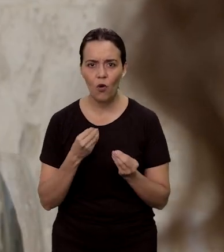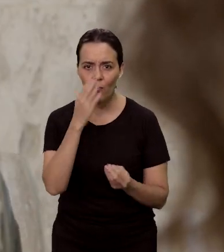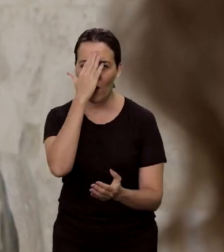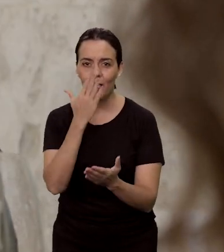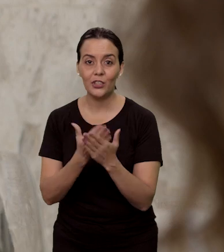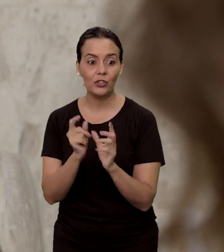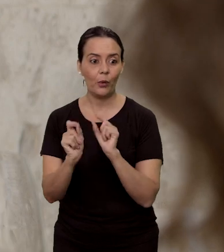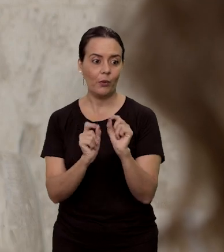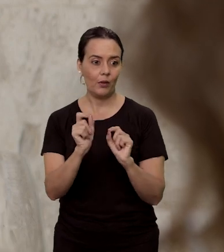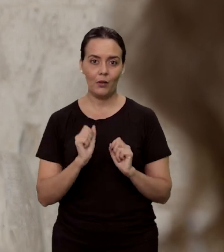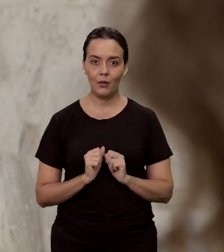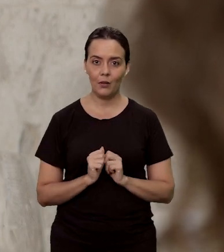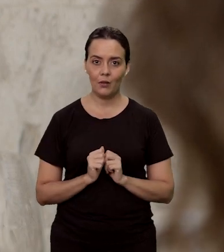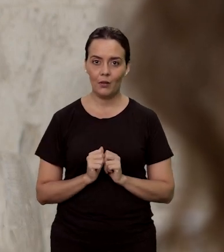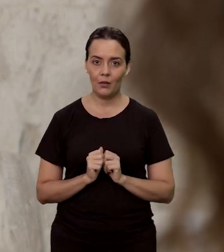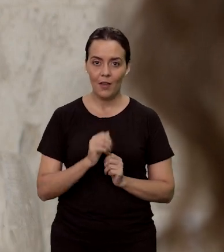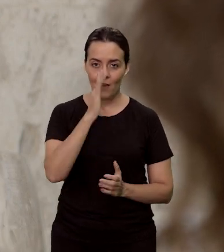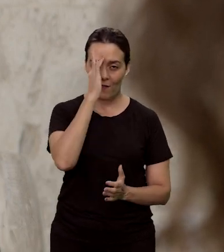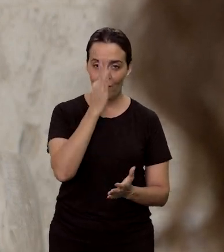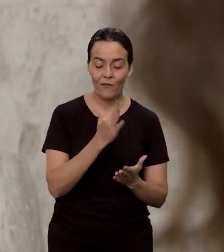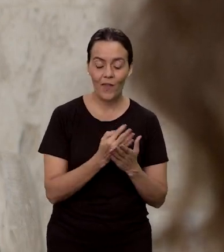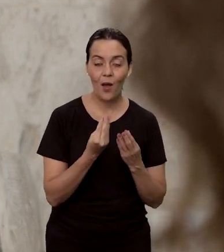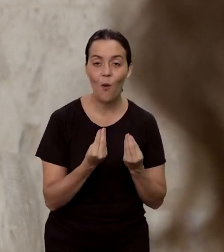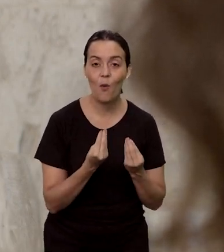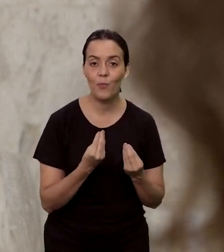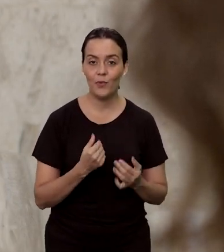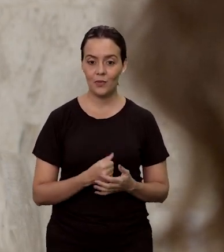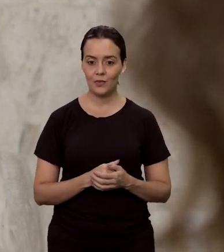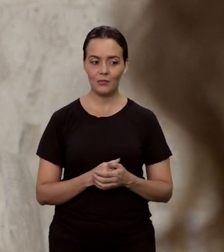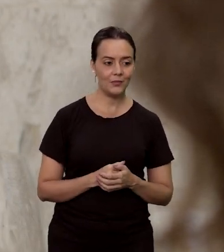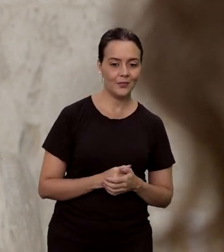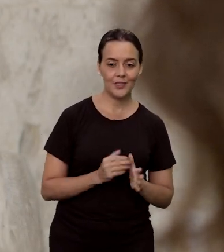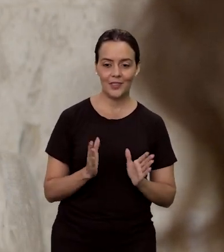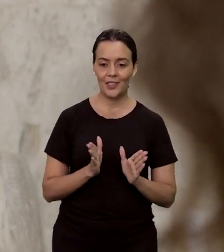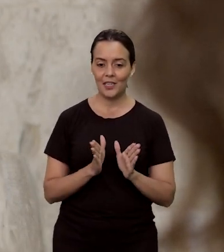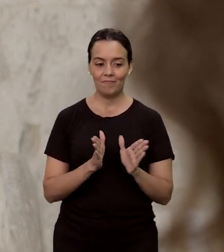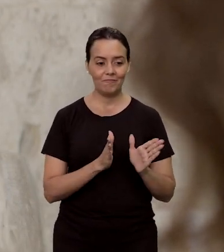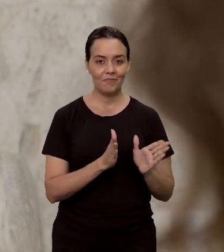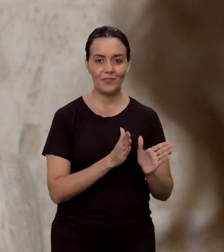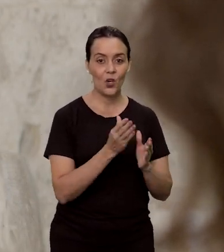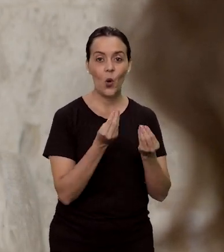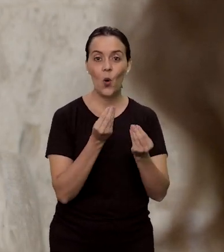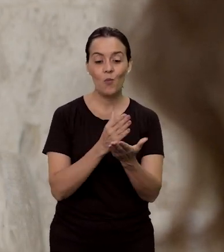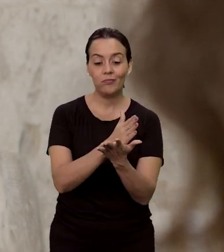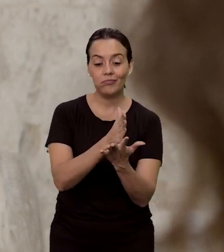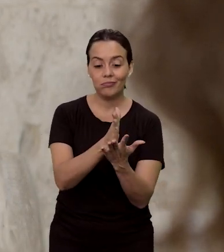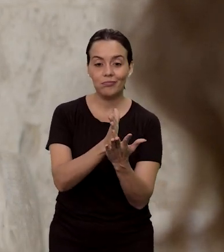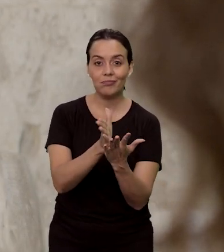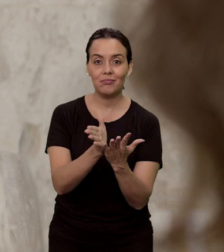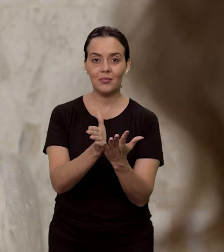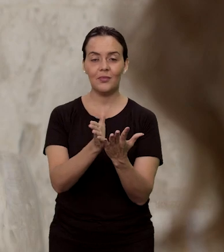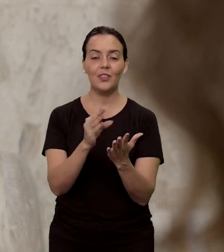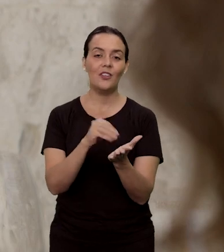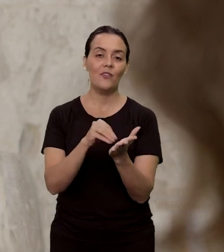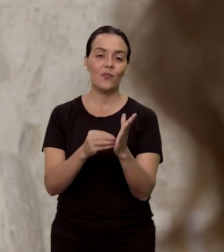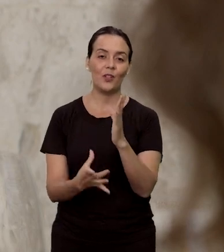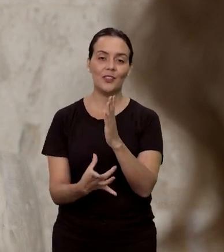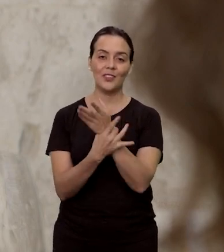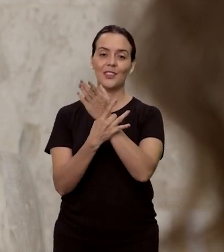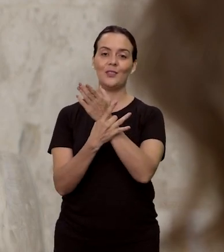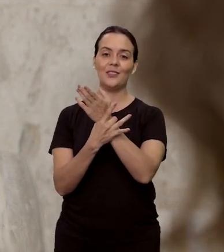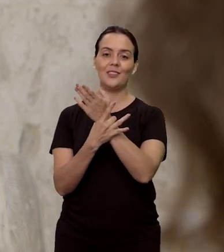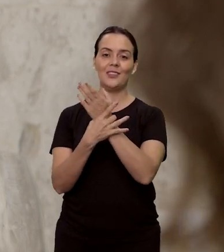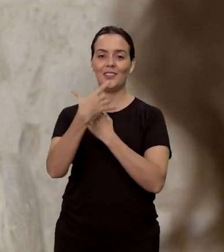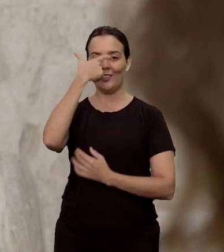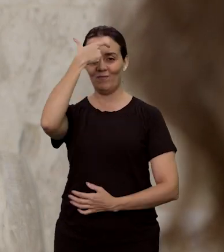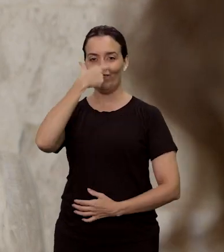nessas coisas, eu me seguro no quê? Né? E aí tem essa visão, né, que o Bauman fala da insegurança existencial, que todos nós,